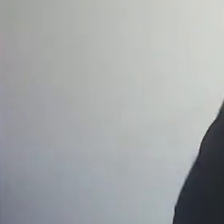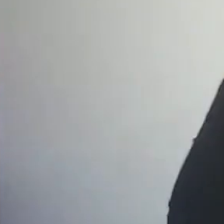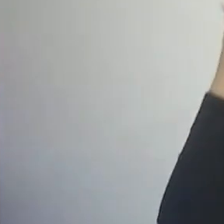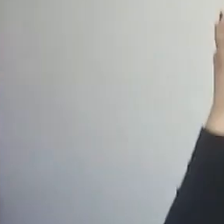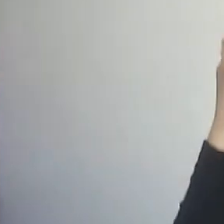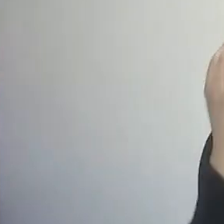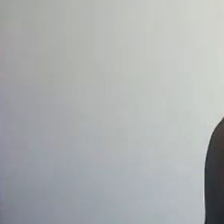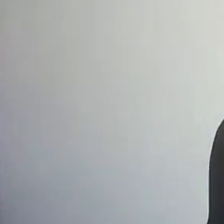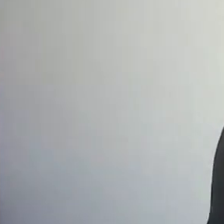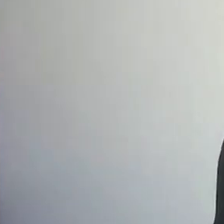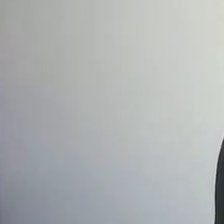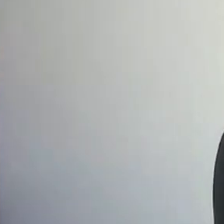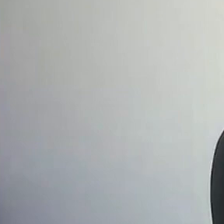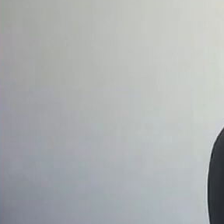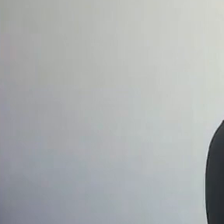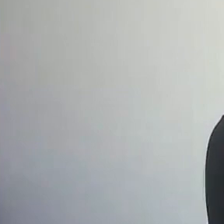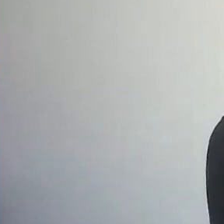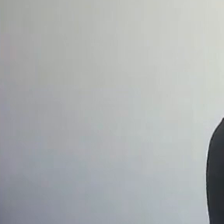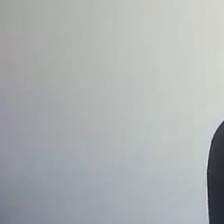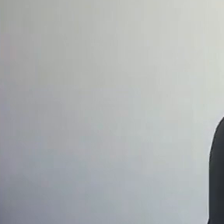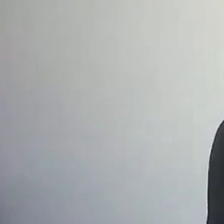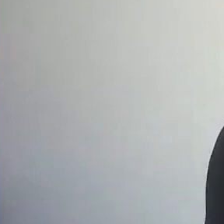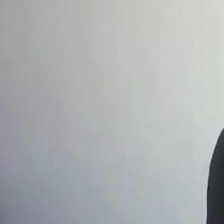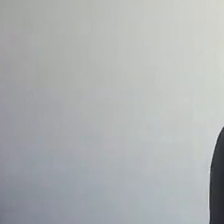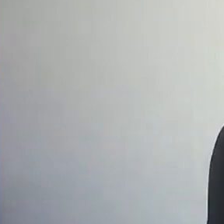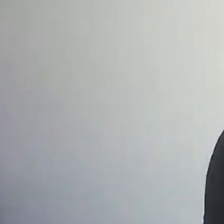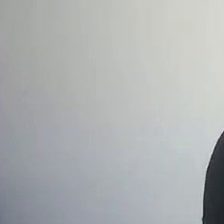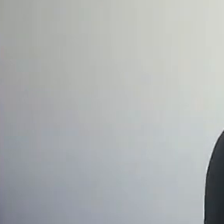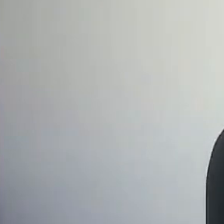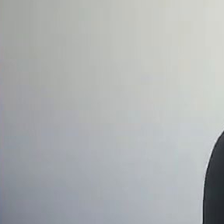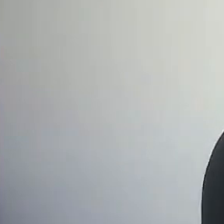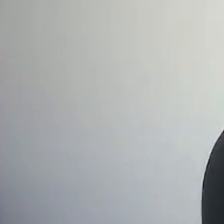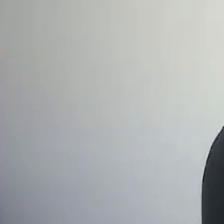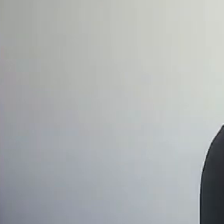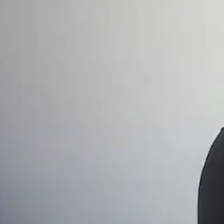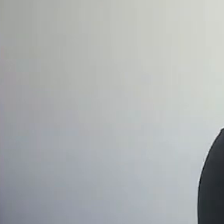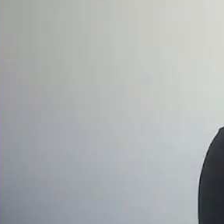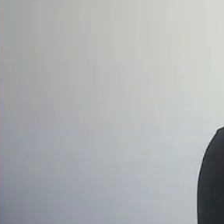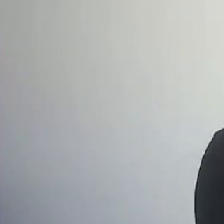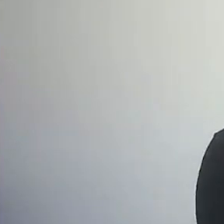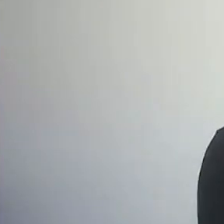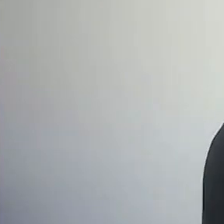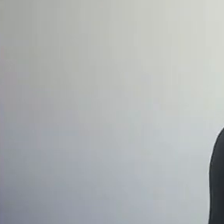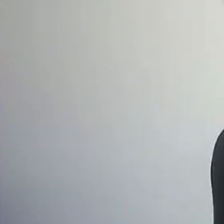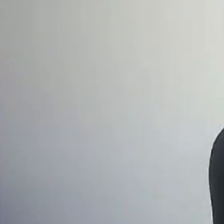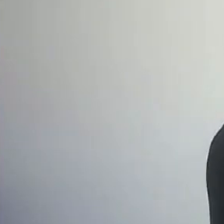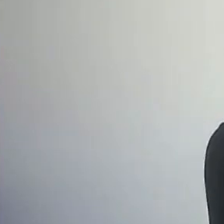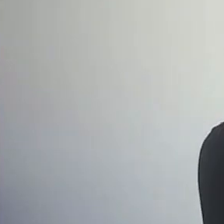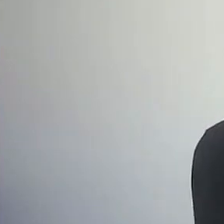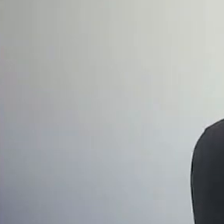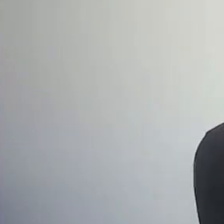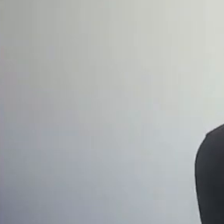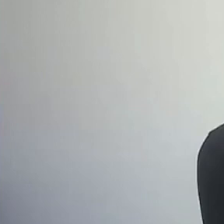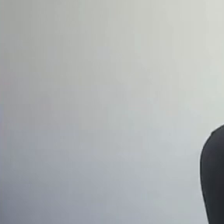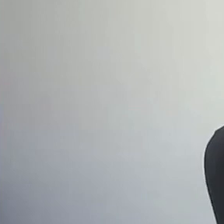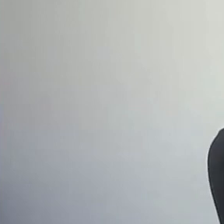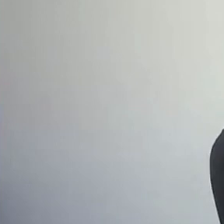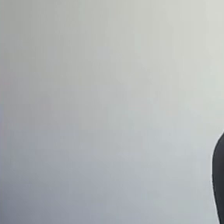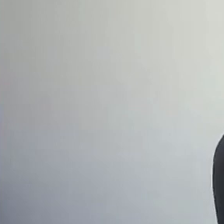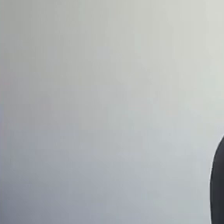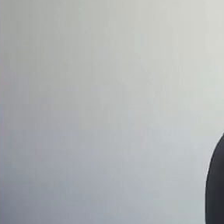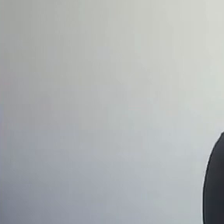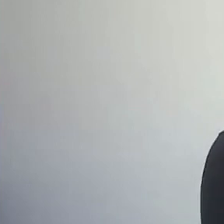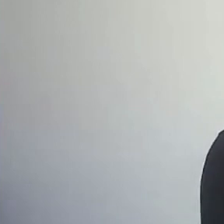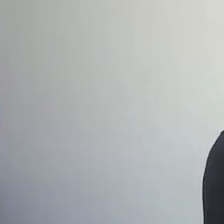desenvolver um produto, né? Então, acho que se fosse para responder nesse pequeno tempo que a gente tem, eu